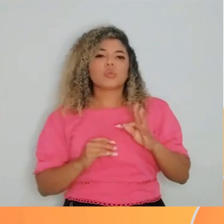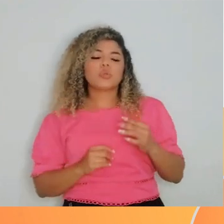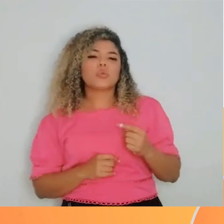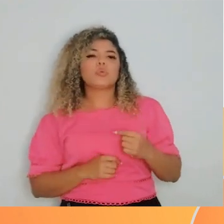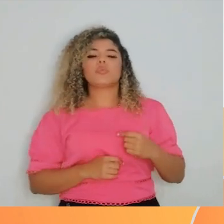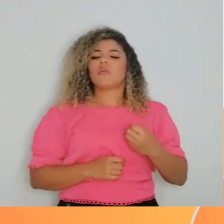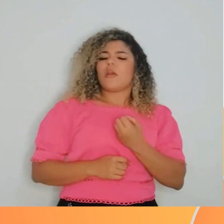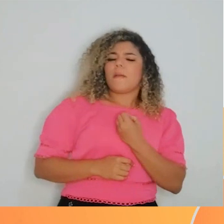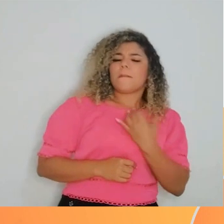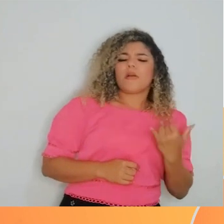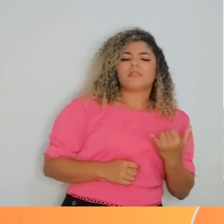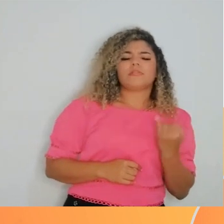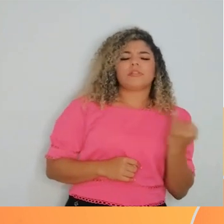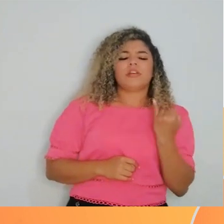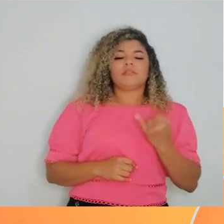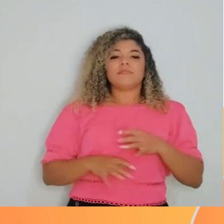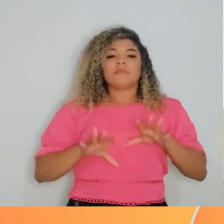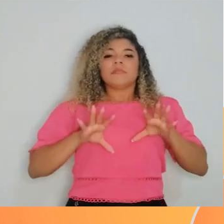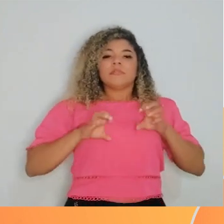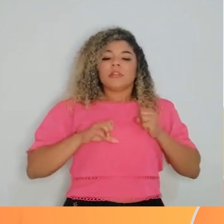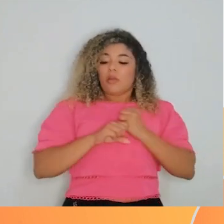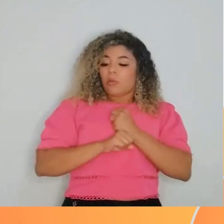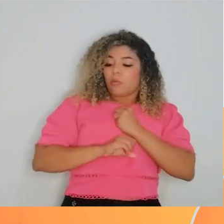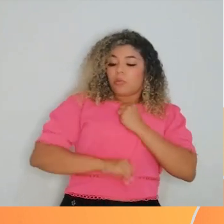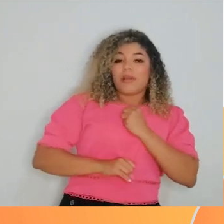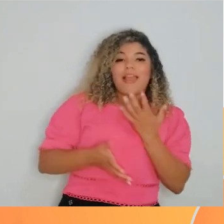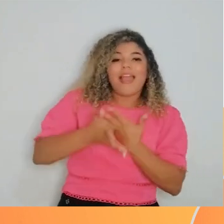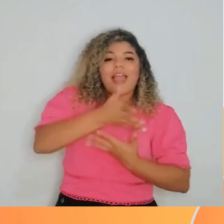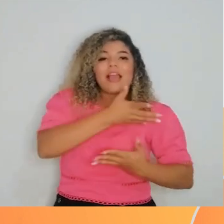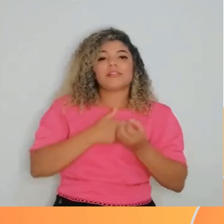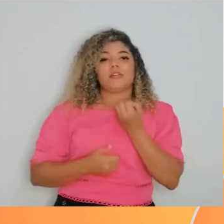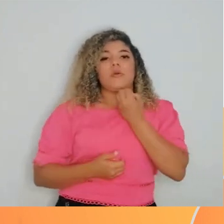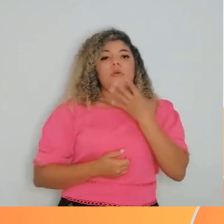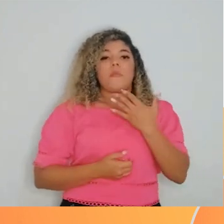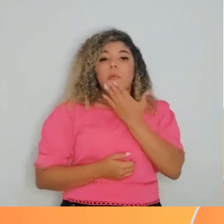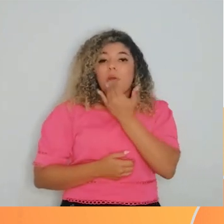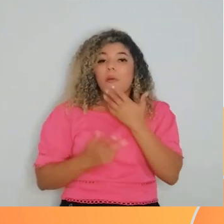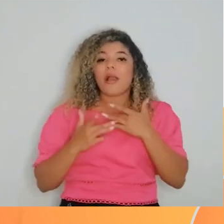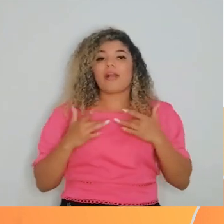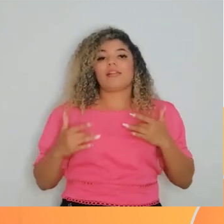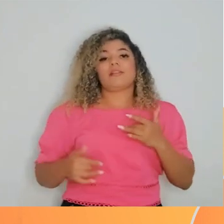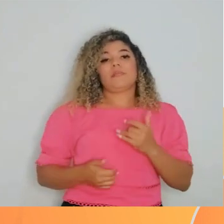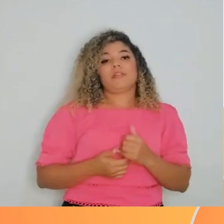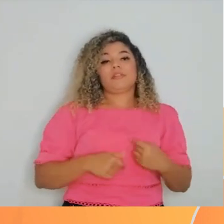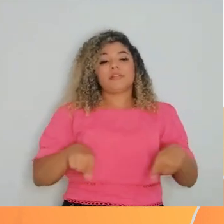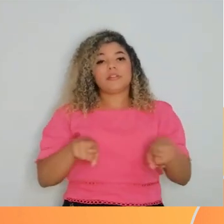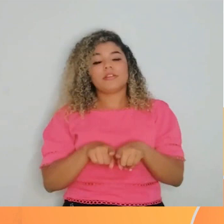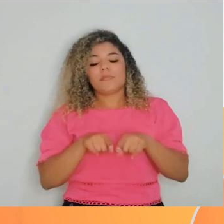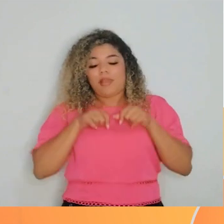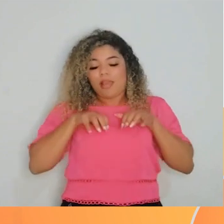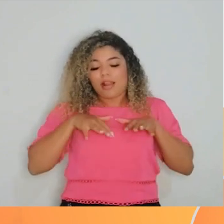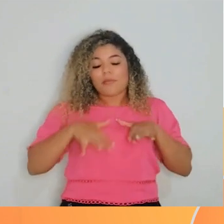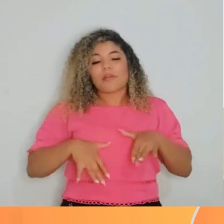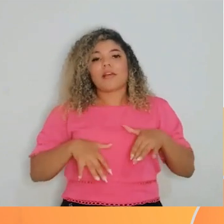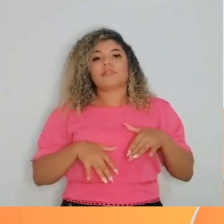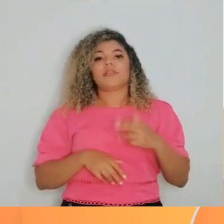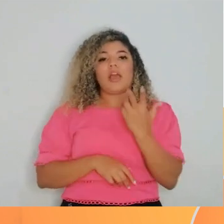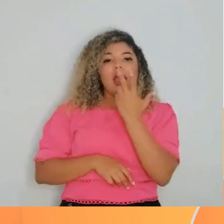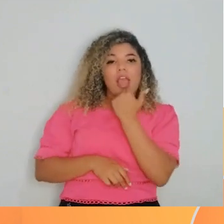vitais, respiração, excreção, tudo isso está relacionado com a boa alimentação e a disposição de nutrientes.